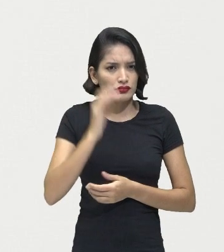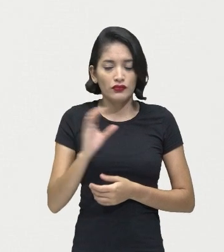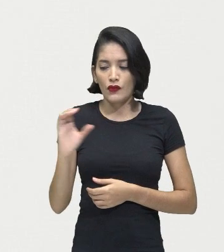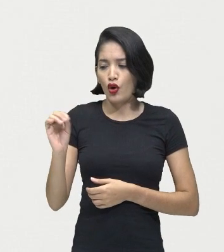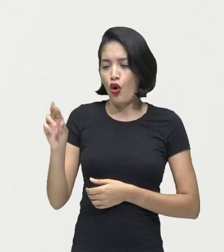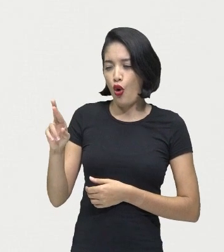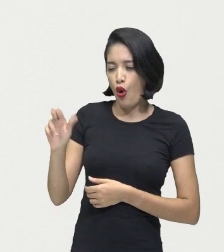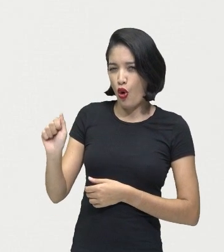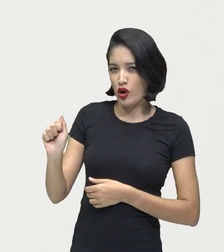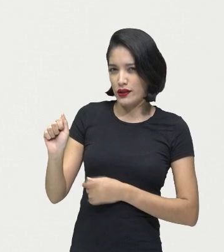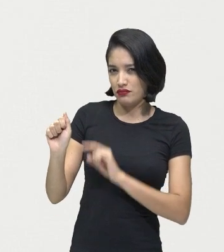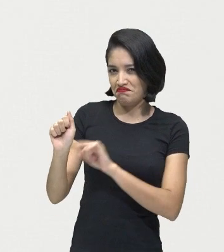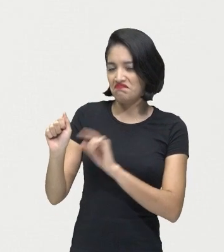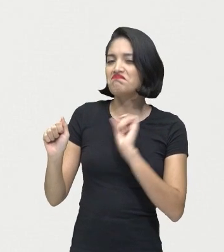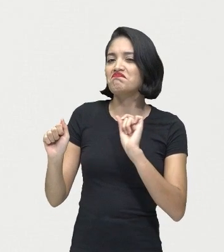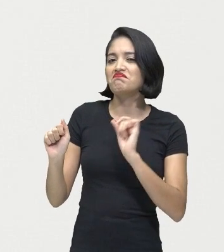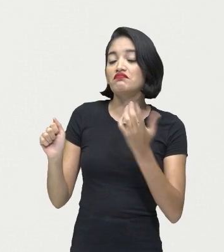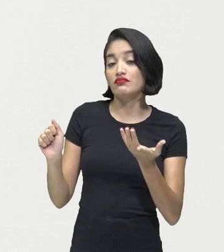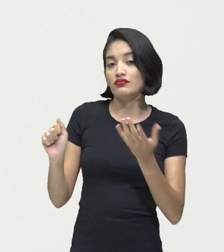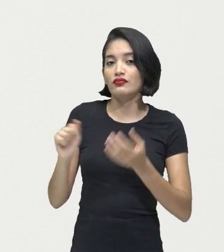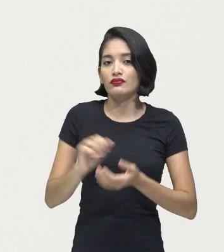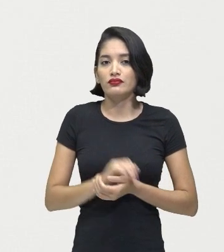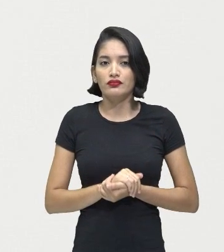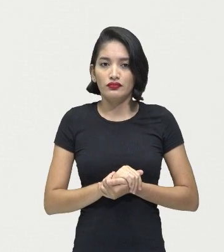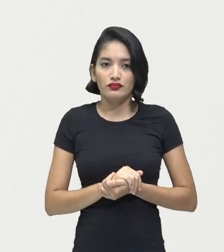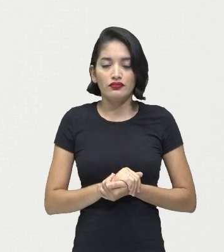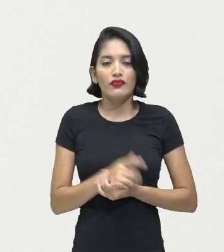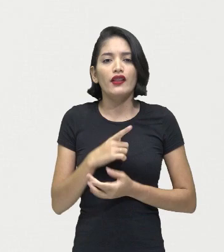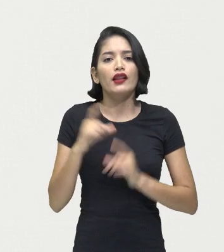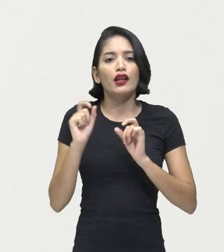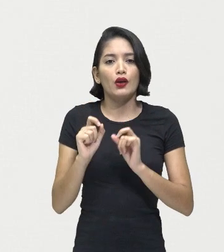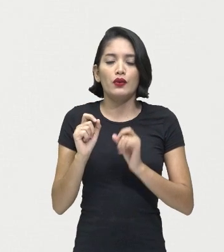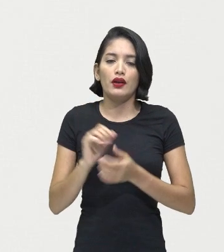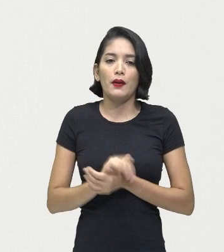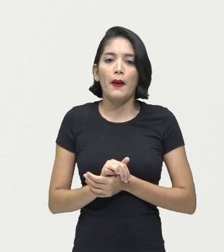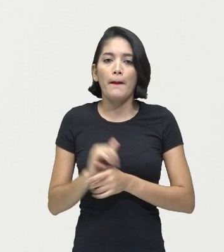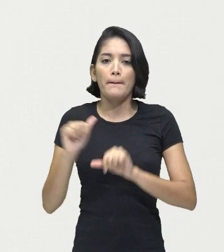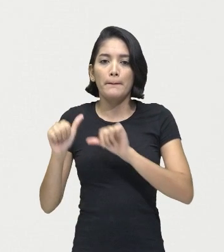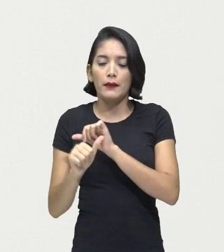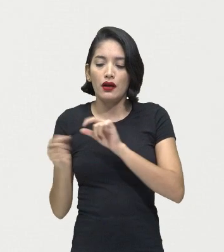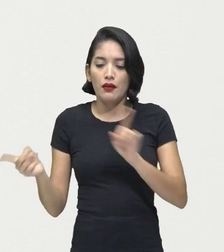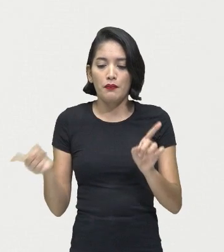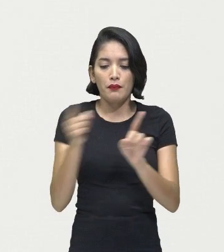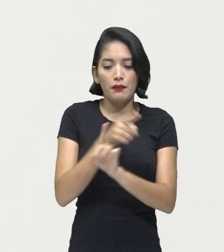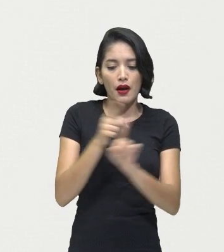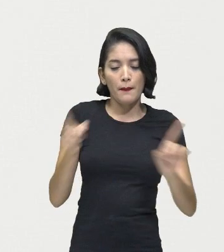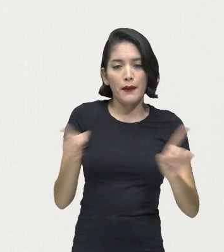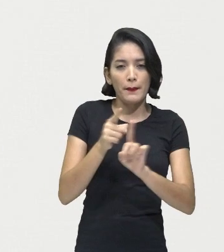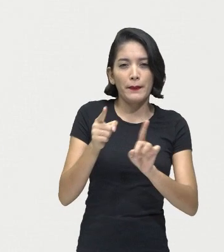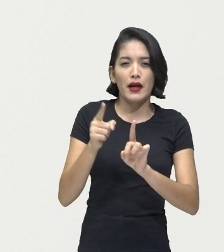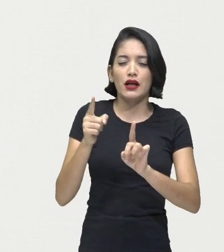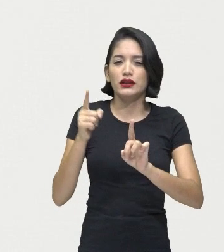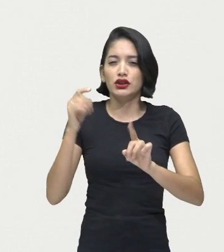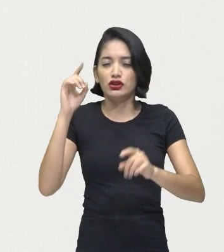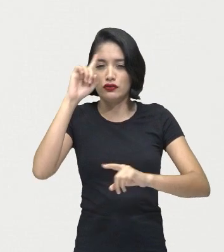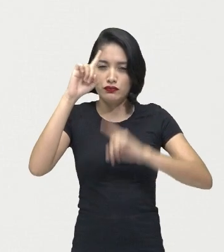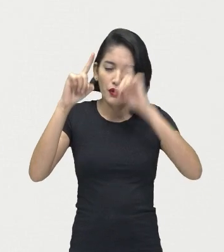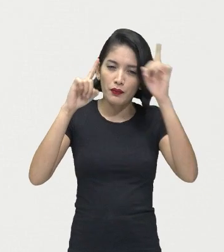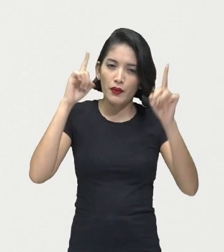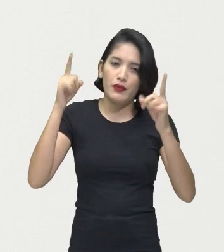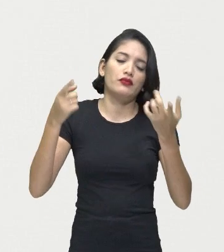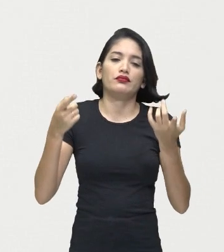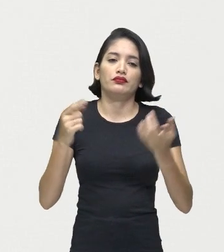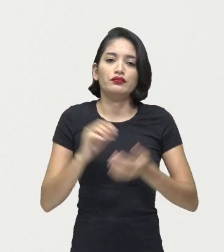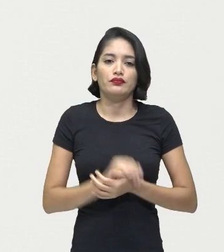ora? Então, a gente percebe que há uma alternância de ideias, né? Ora uma coisa, ora